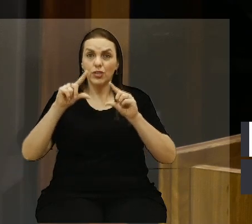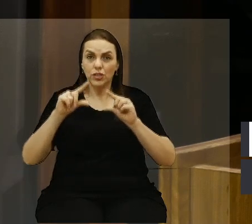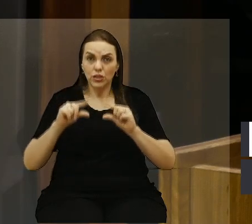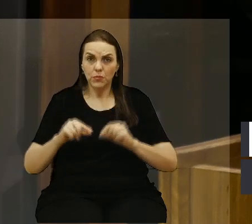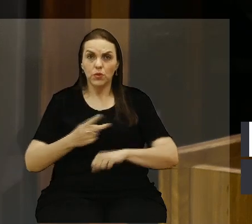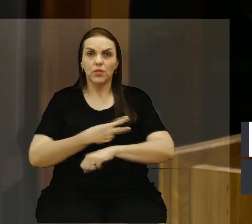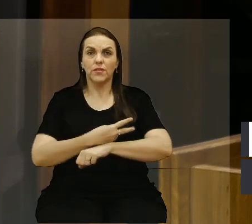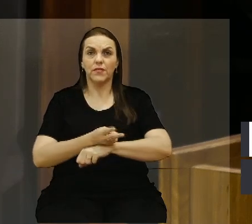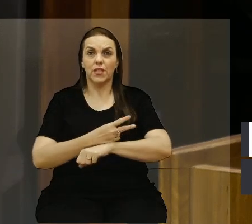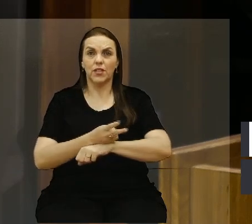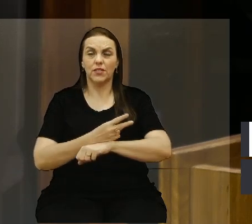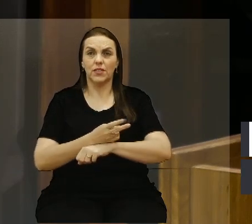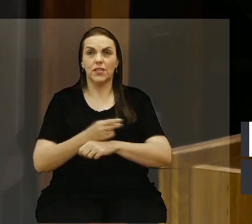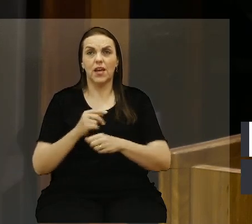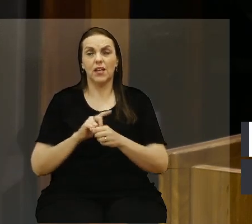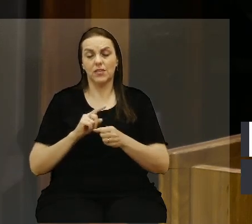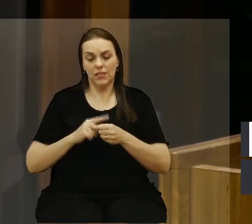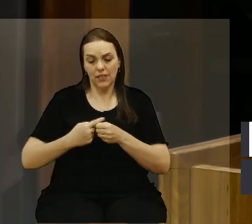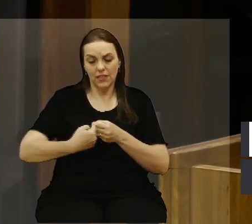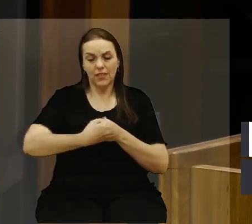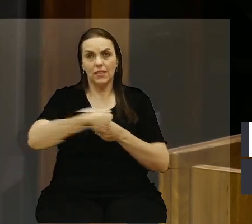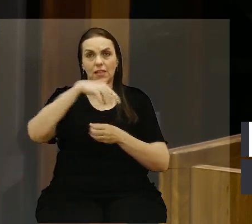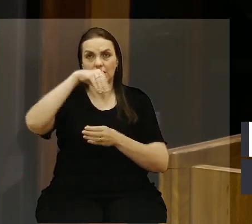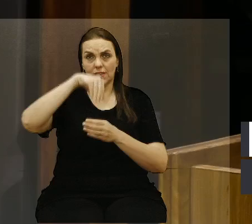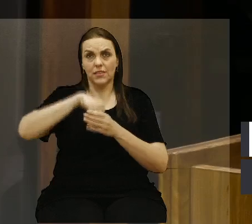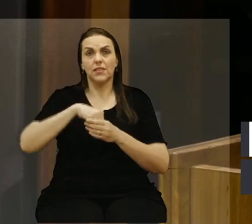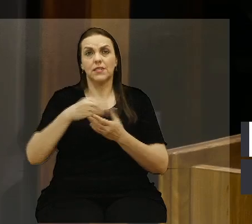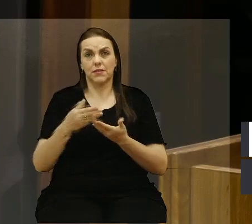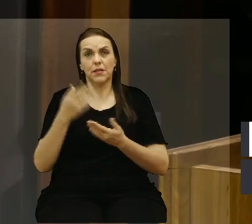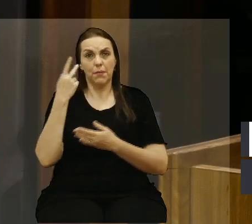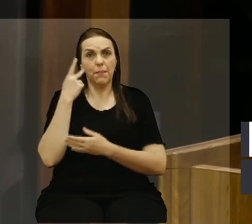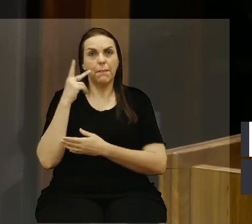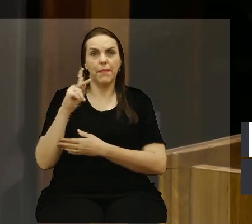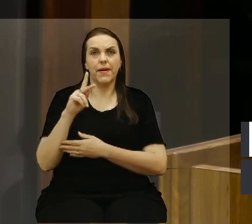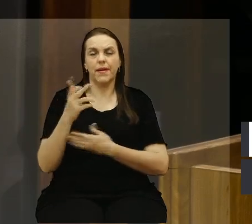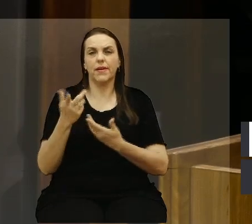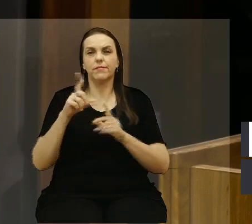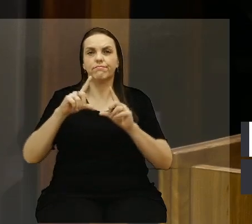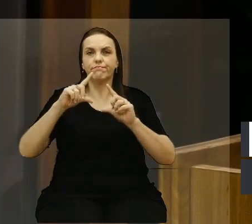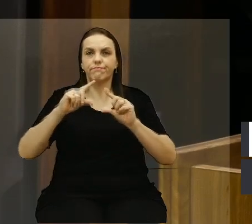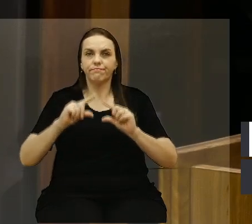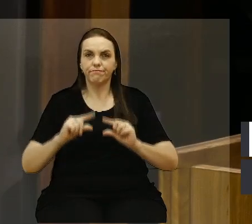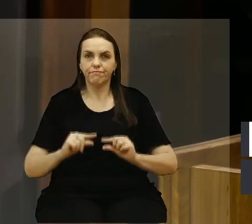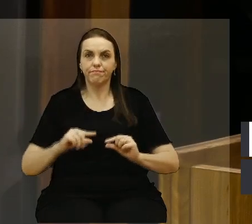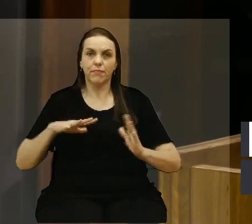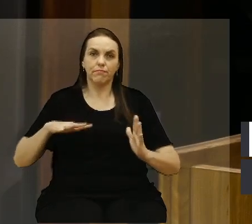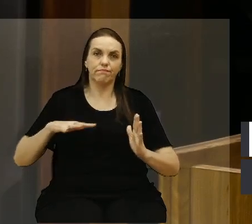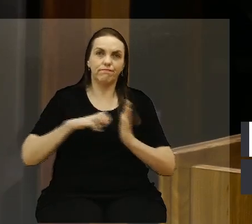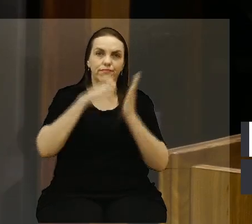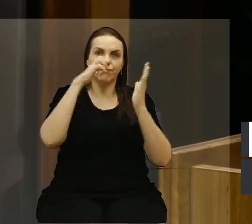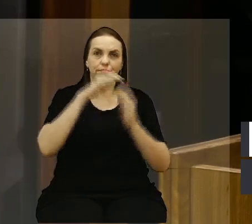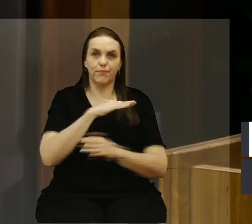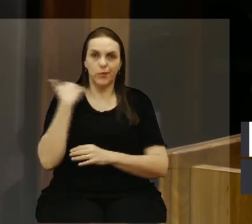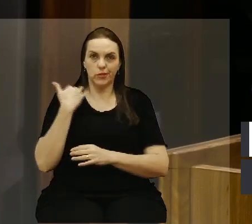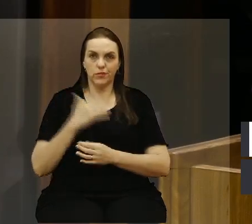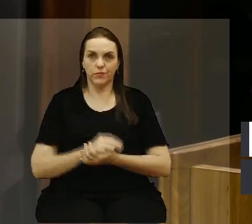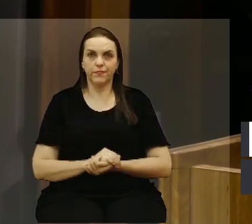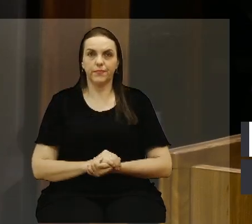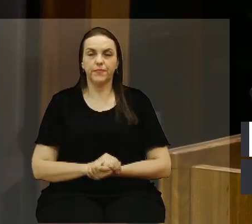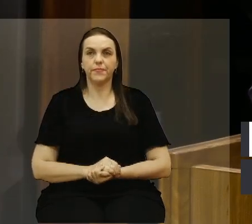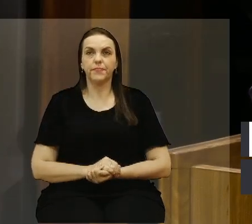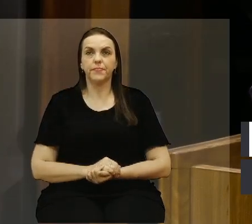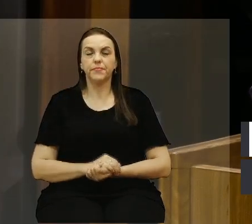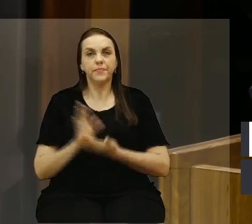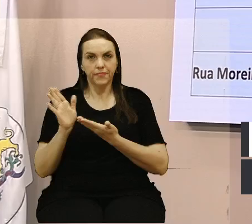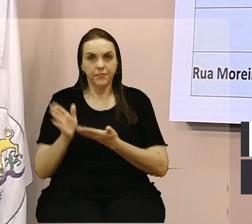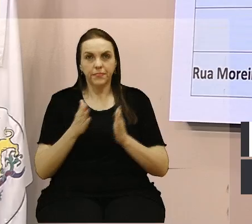nos perímetros urbanos para que seja reduzida o número de mortes. Pode